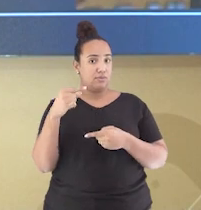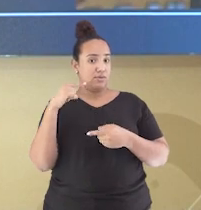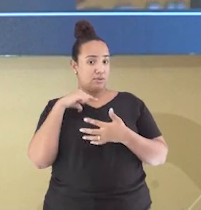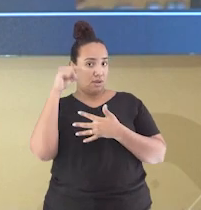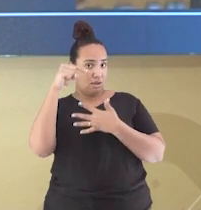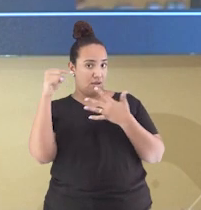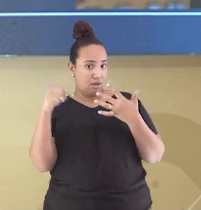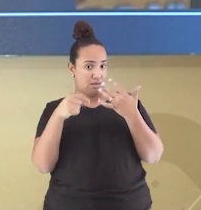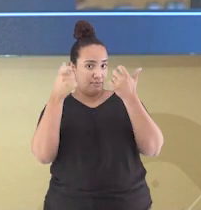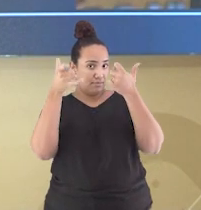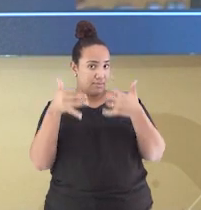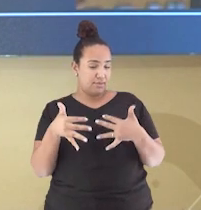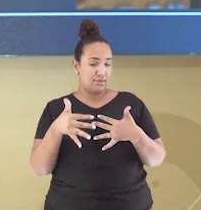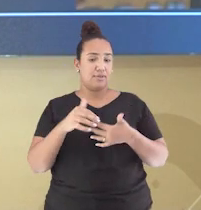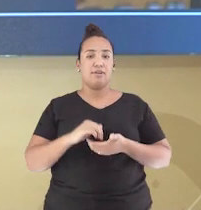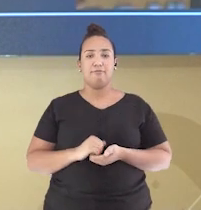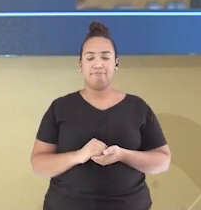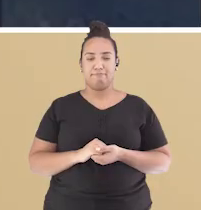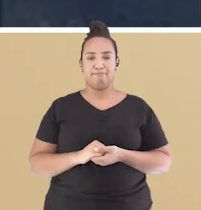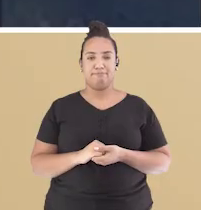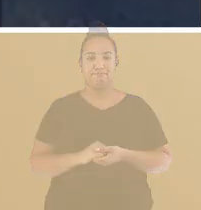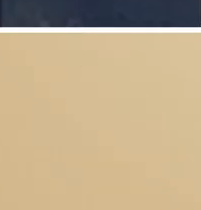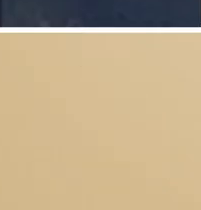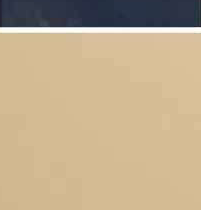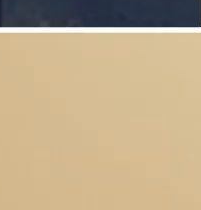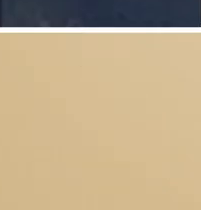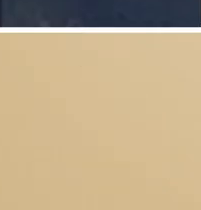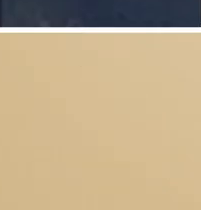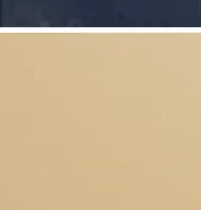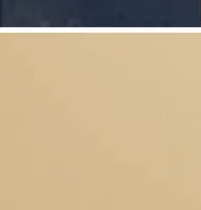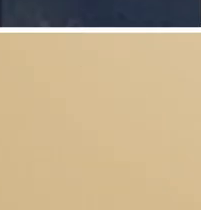Logo depois eu tenho mais coisas para contar para vocês.